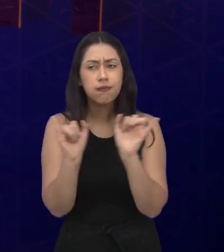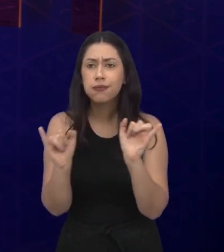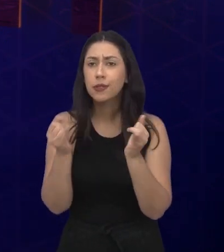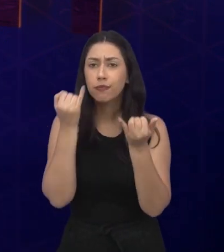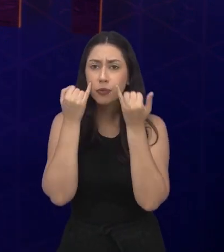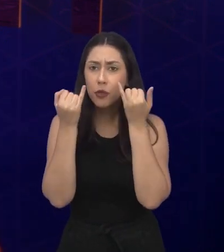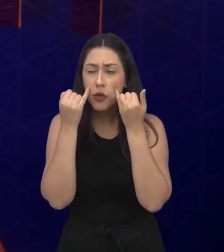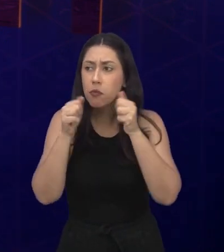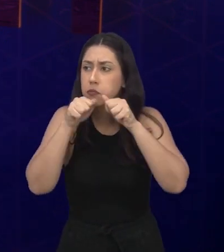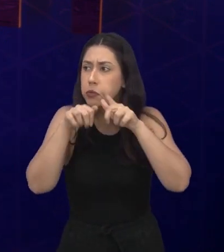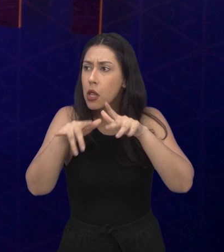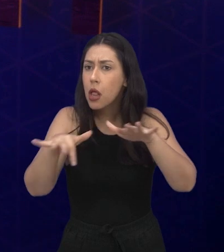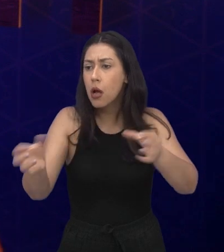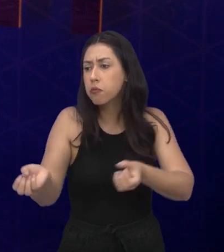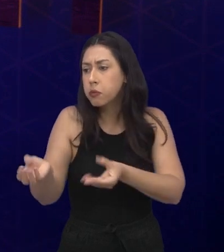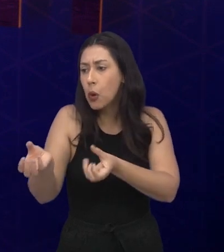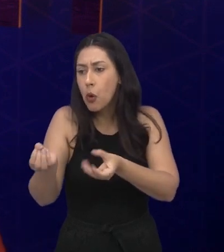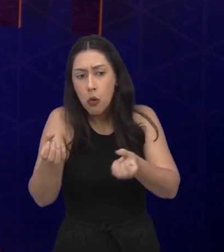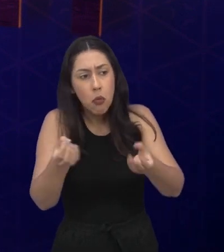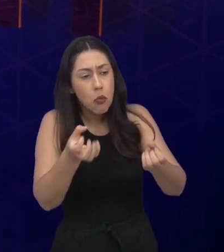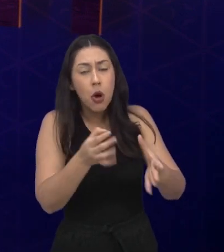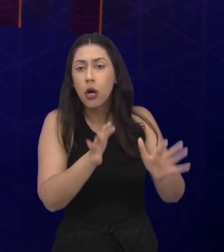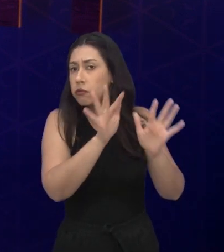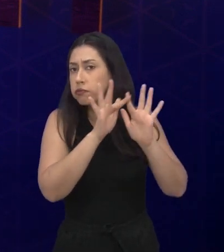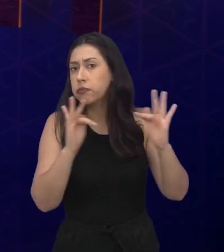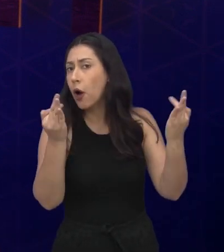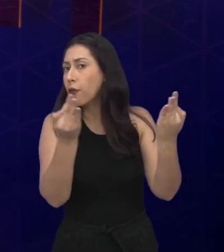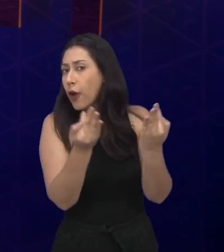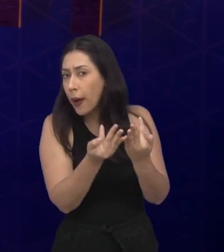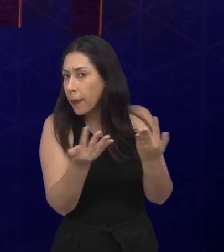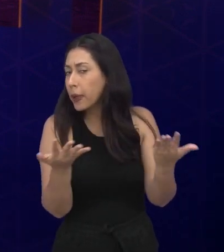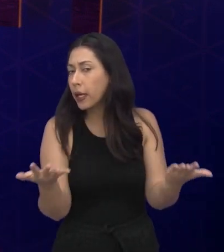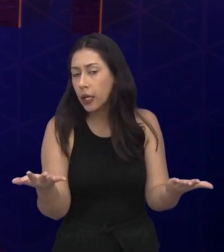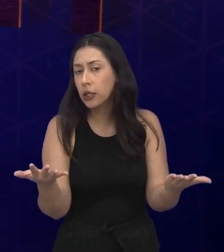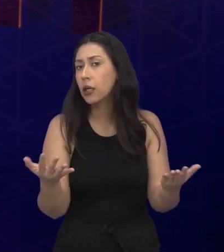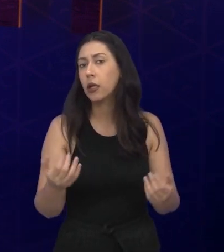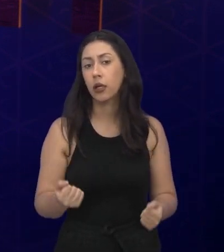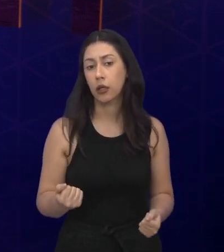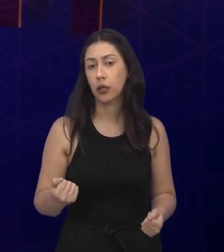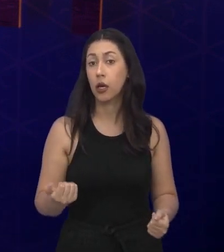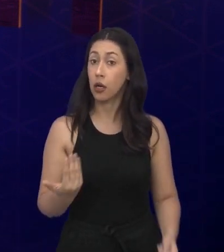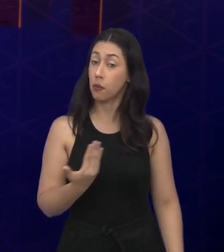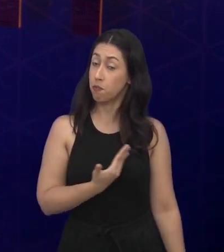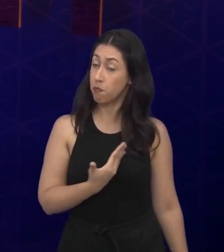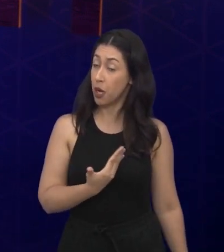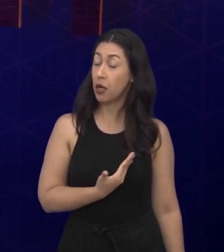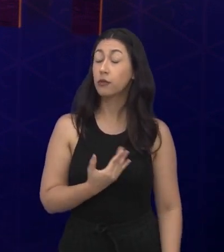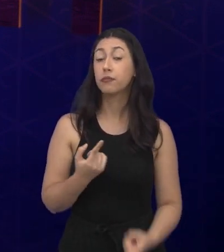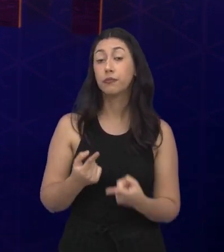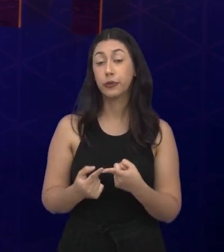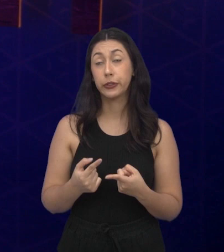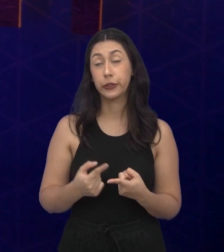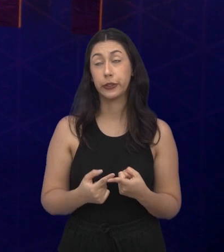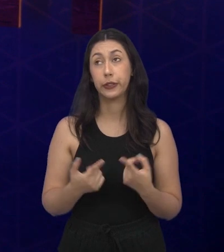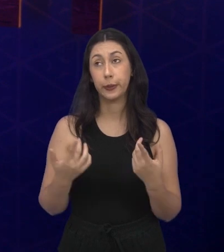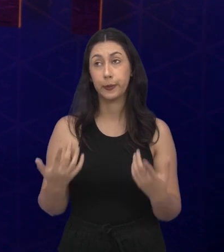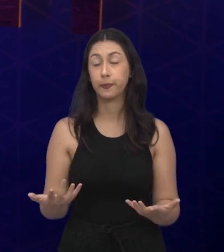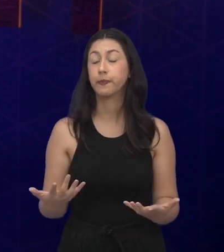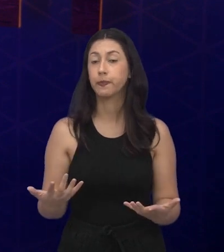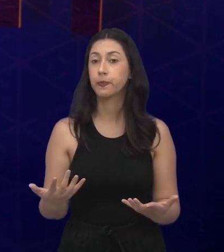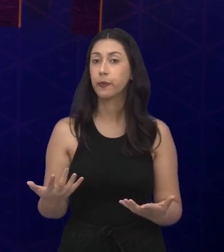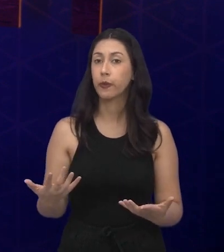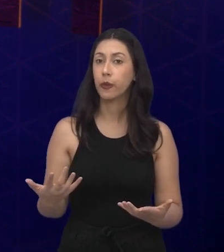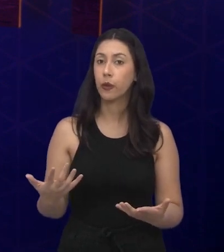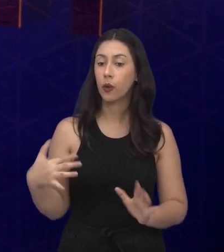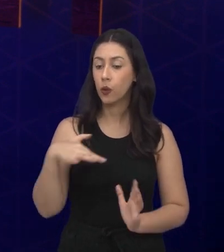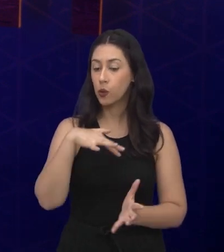informações para nossas famílias, os nossos parentes, os nossos amigos, porque a